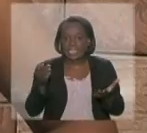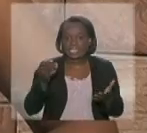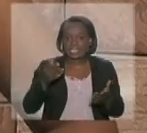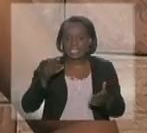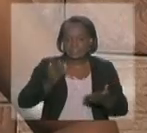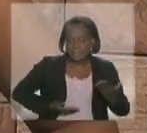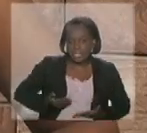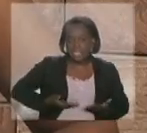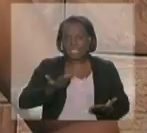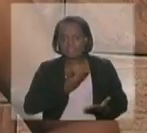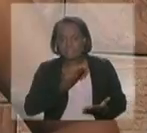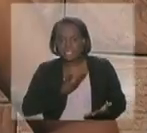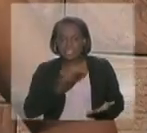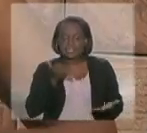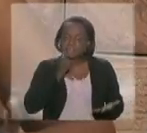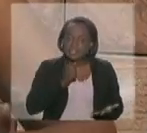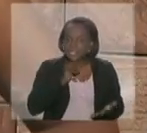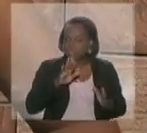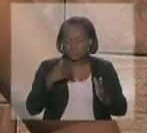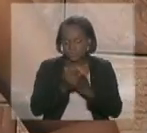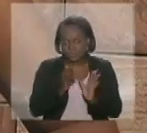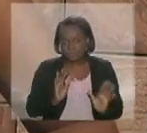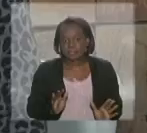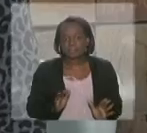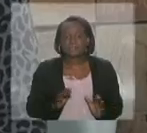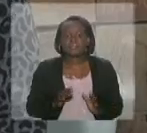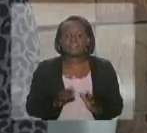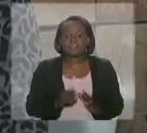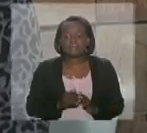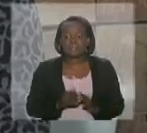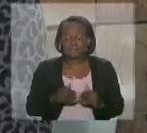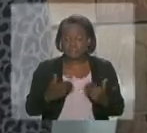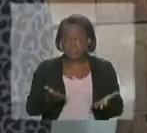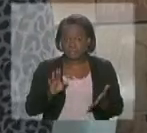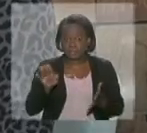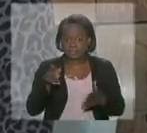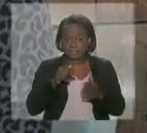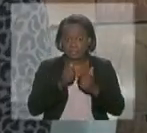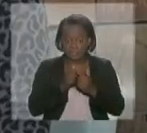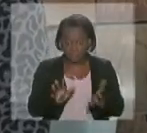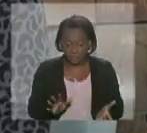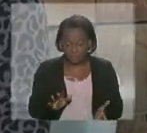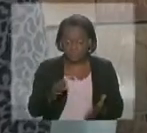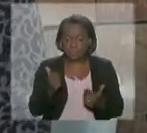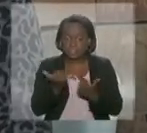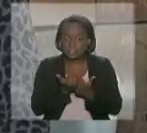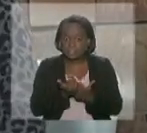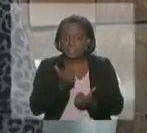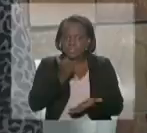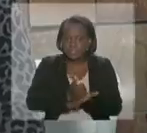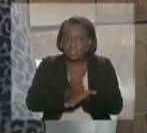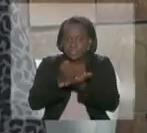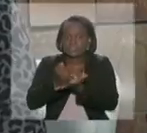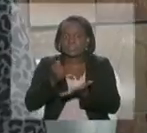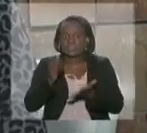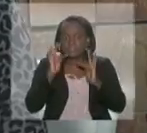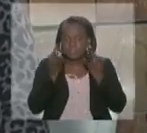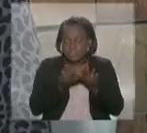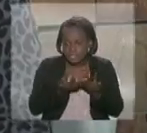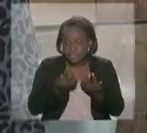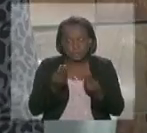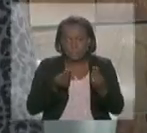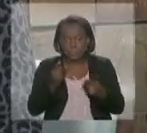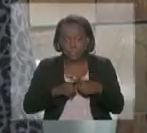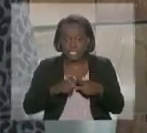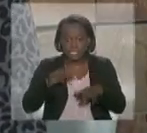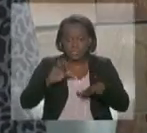empresário empresário governante amiga e e tudo mais e lá quando você começou você teve o apoio dela da família como é que foi